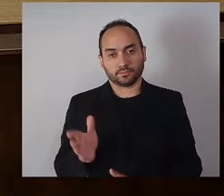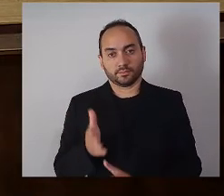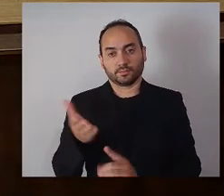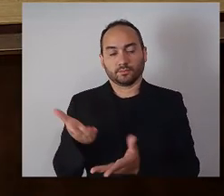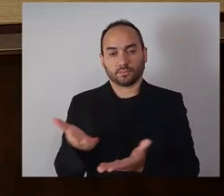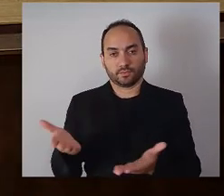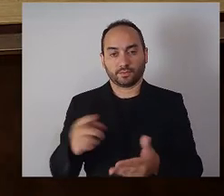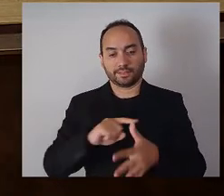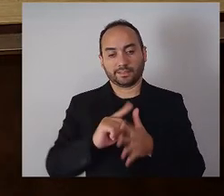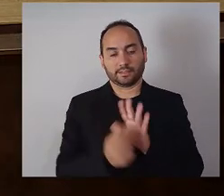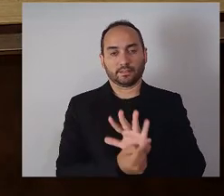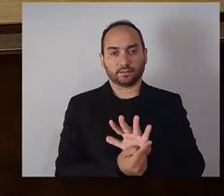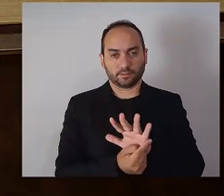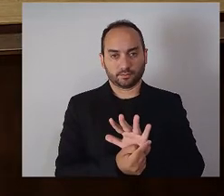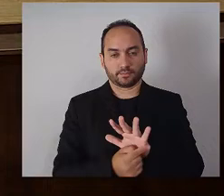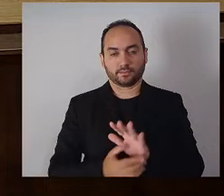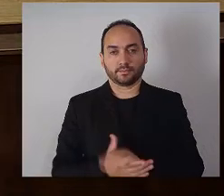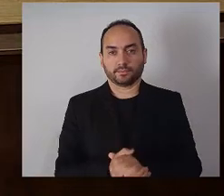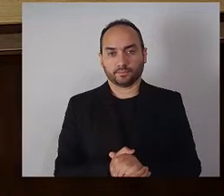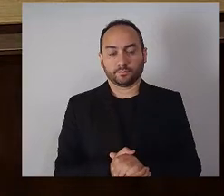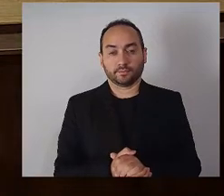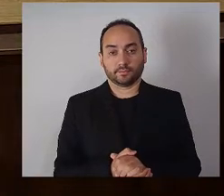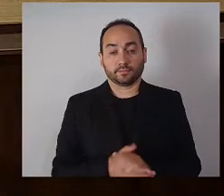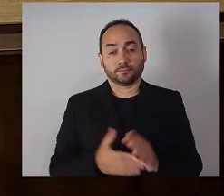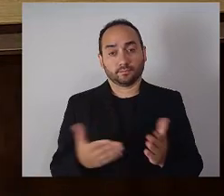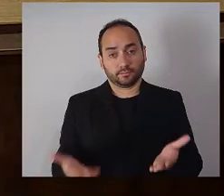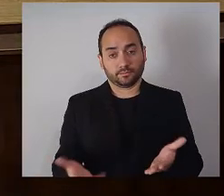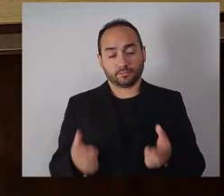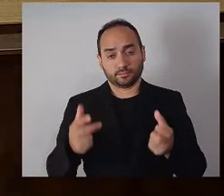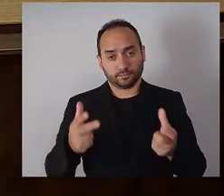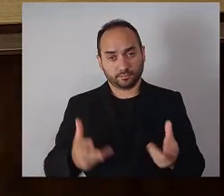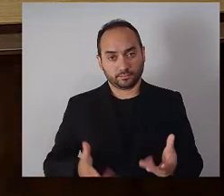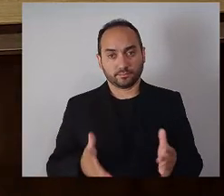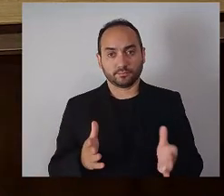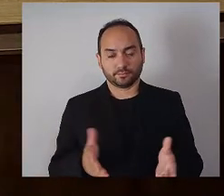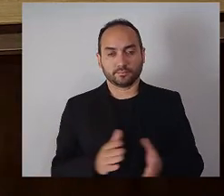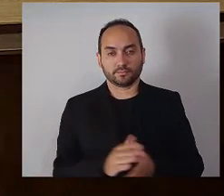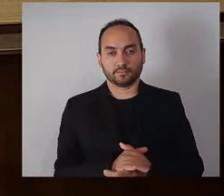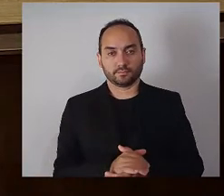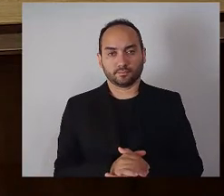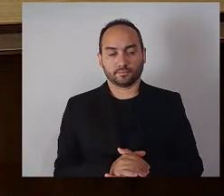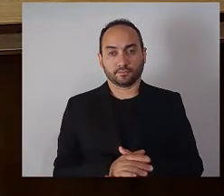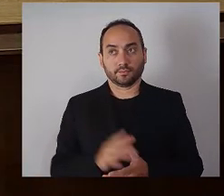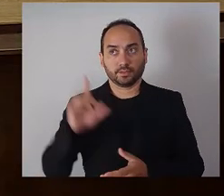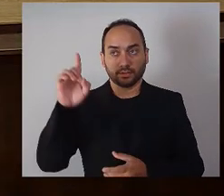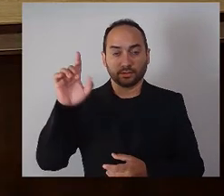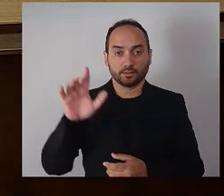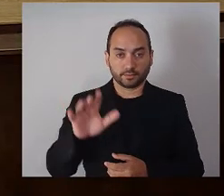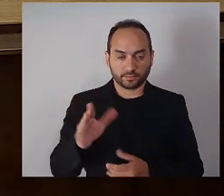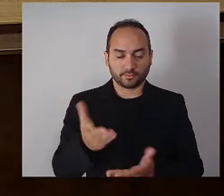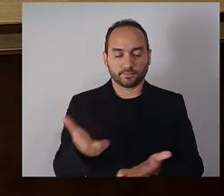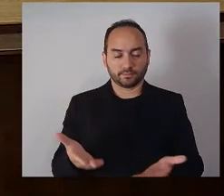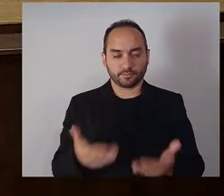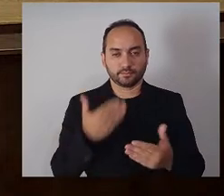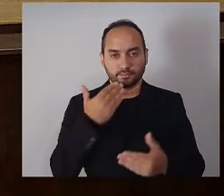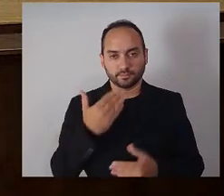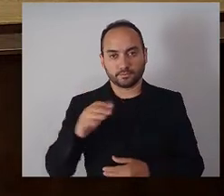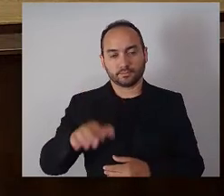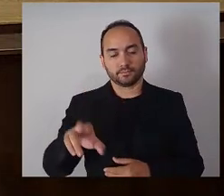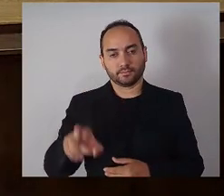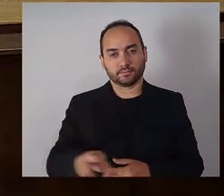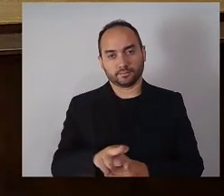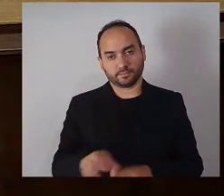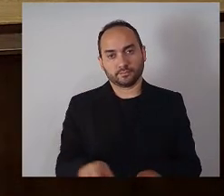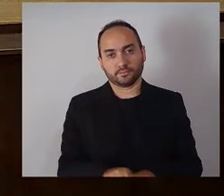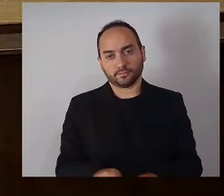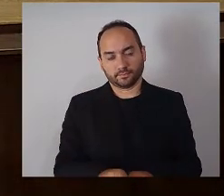aos 5 homenageados. Né? Então, dito isto, eu, invocando a proteção divina, o nosso Padre Santo, Padre